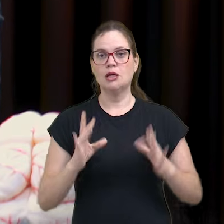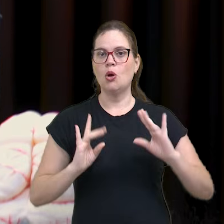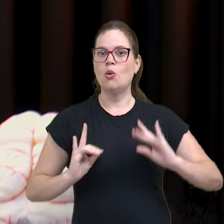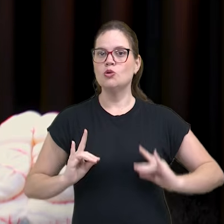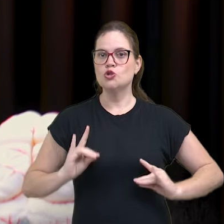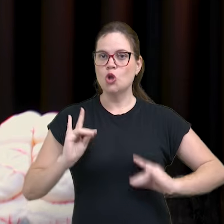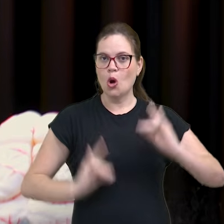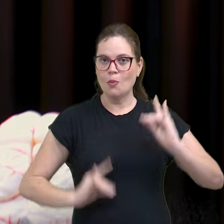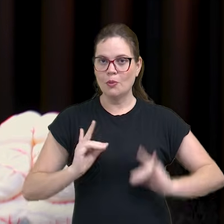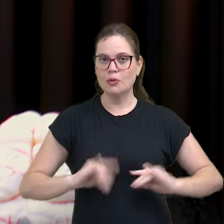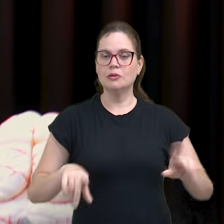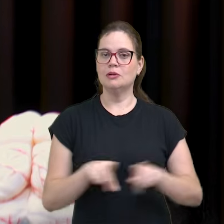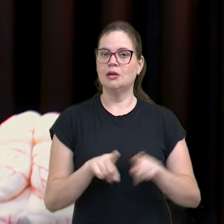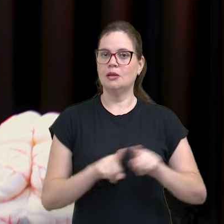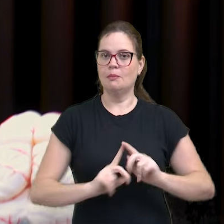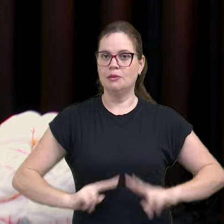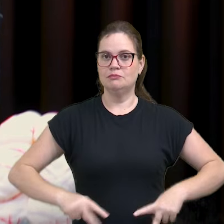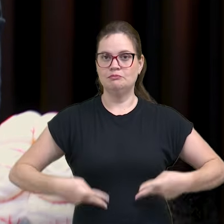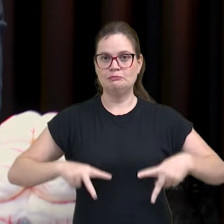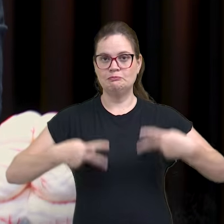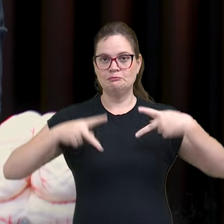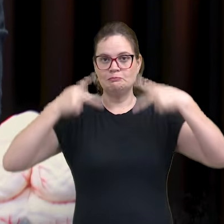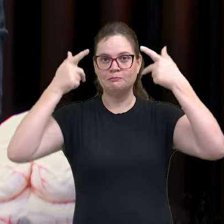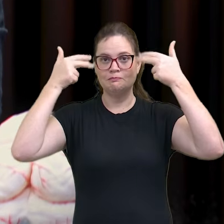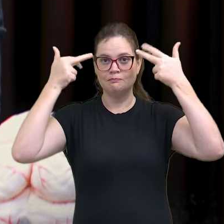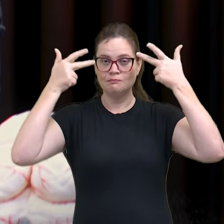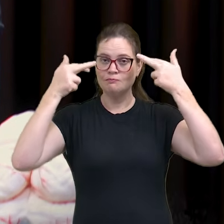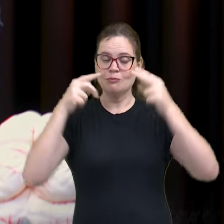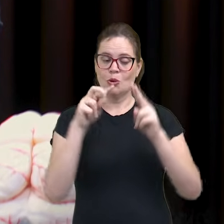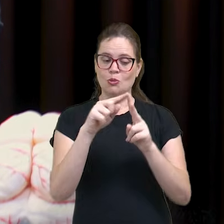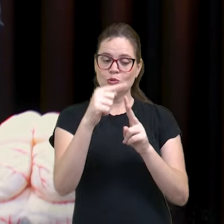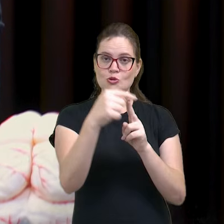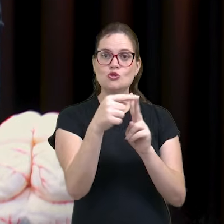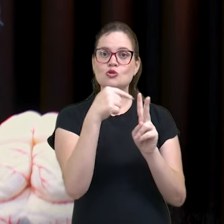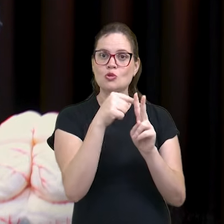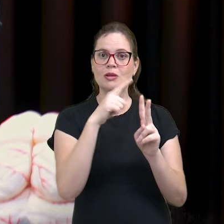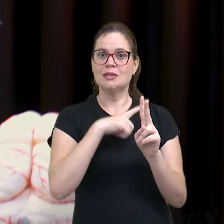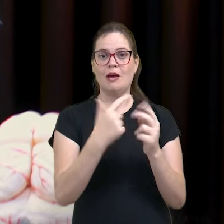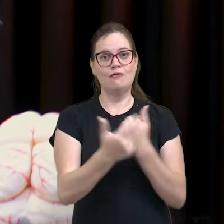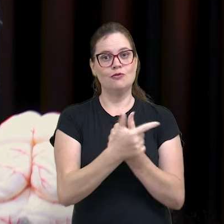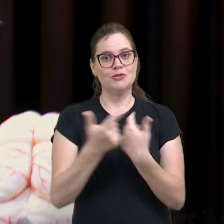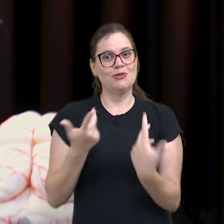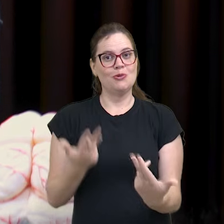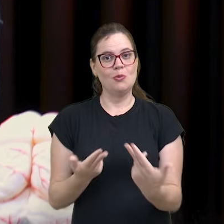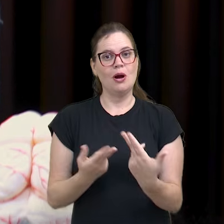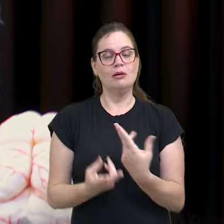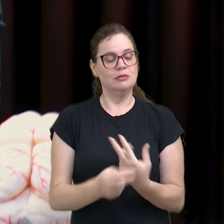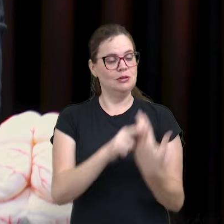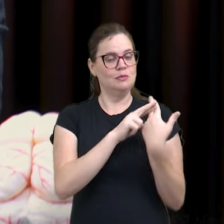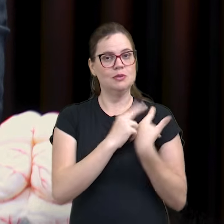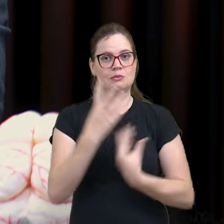do equilíbrio. E os hormônios e neurotransmissores possuem uma